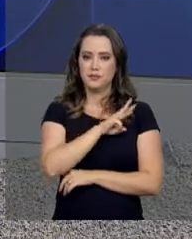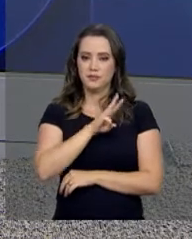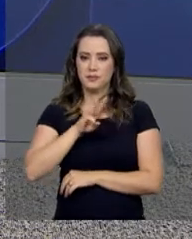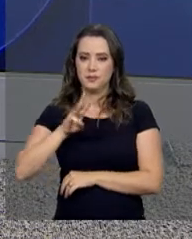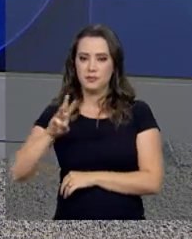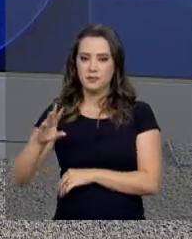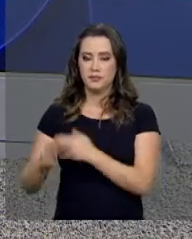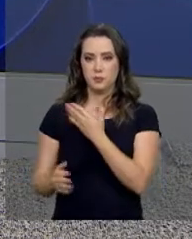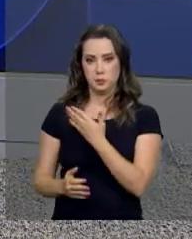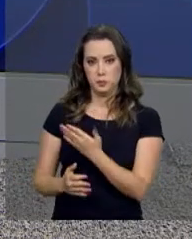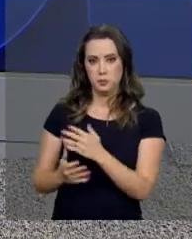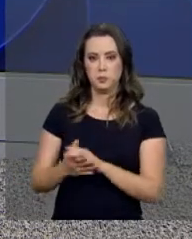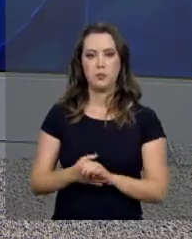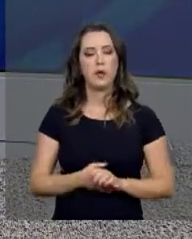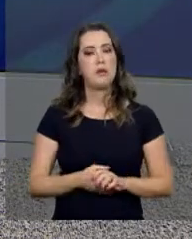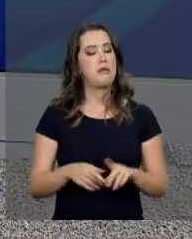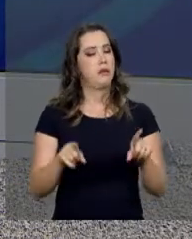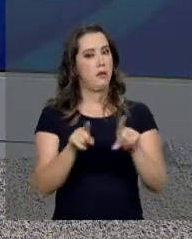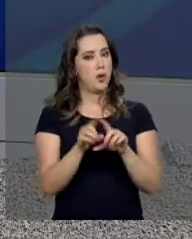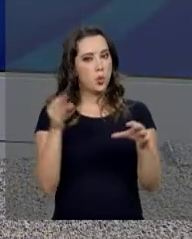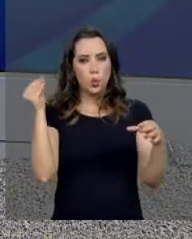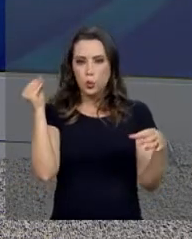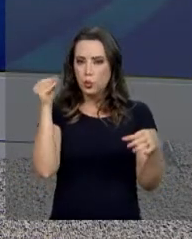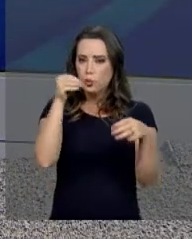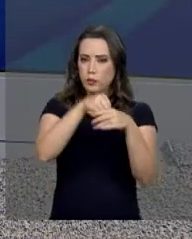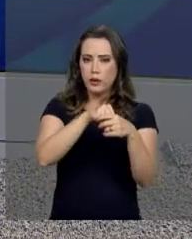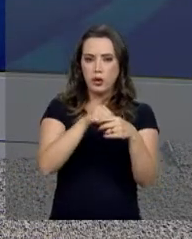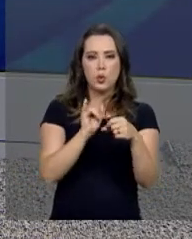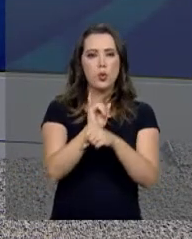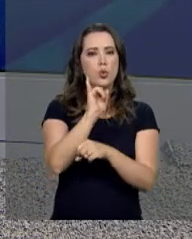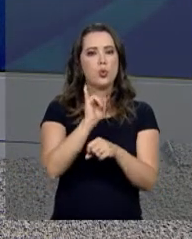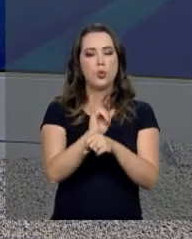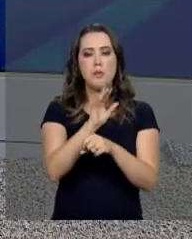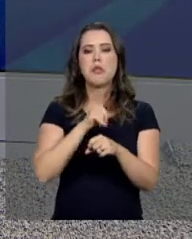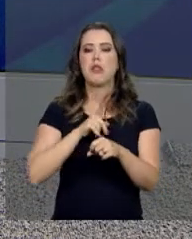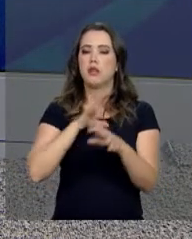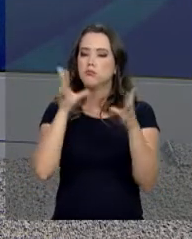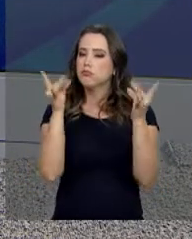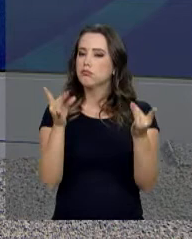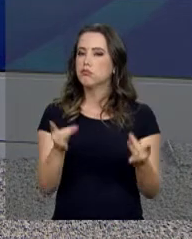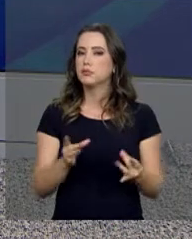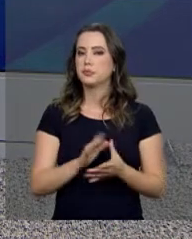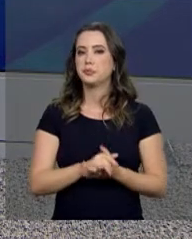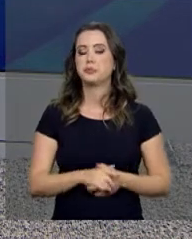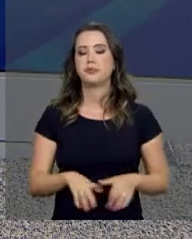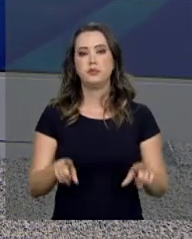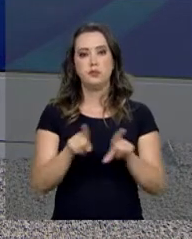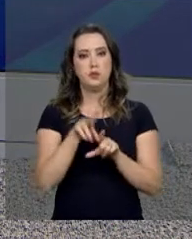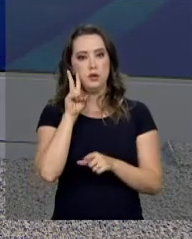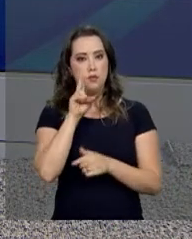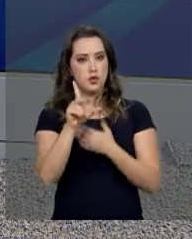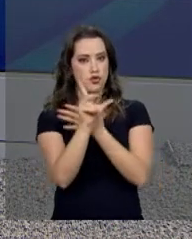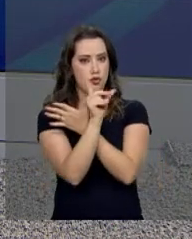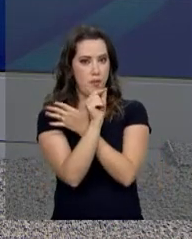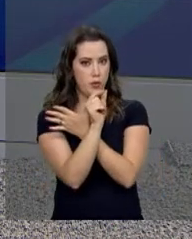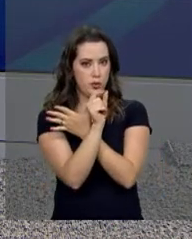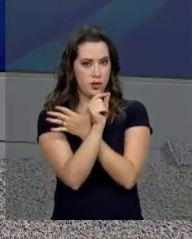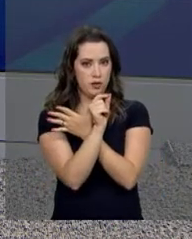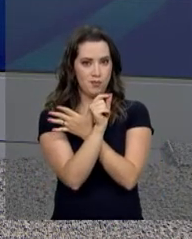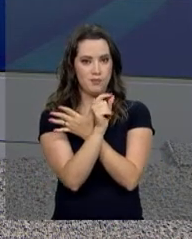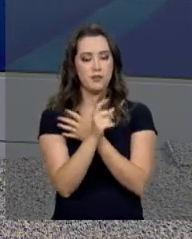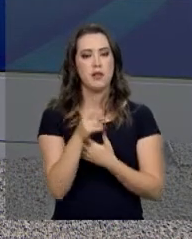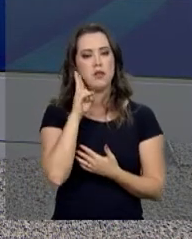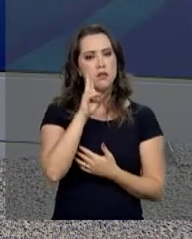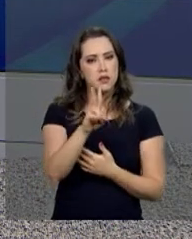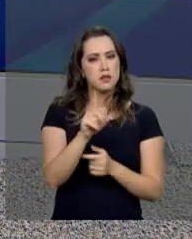pelo site da nbr e todas as reportagens estão em nosso canal no youtube acesse também o nosso perfil no twitter e